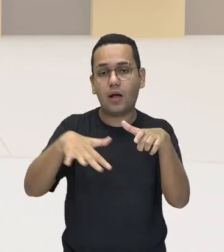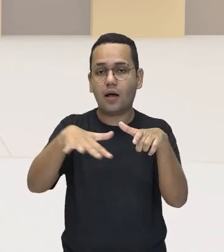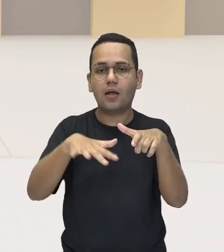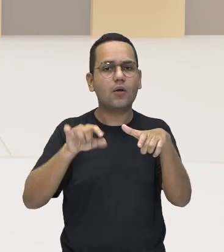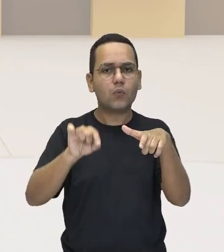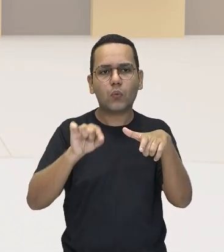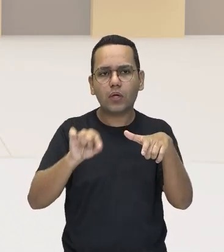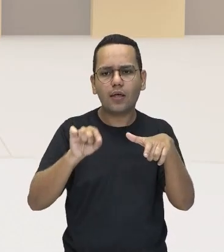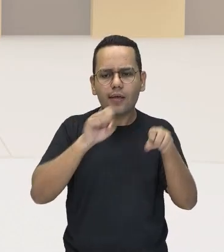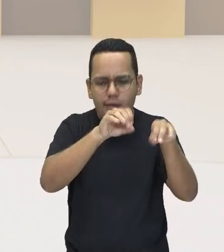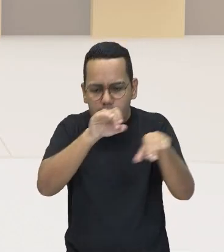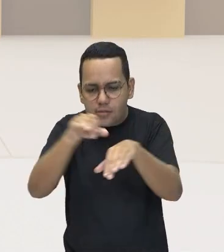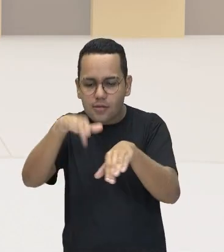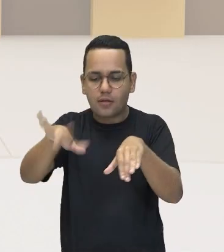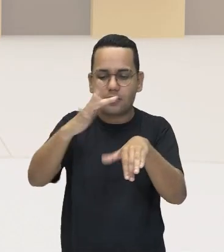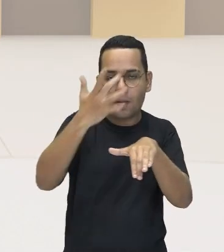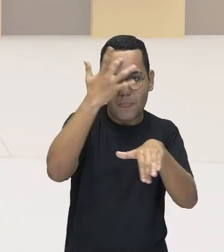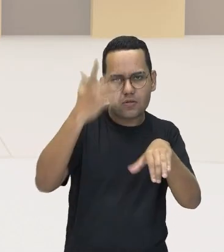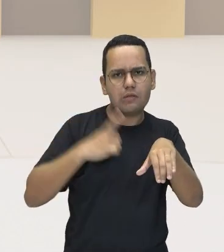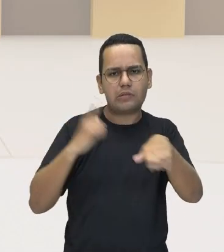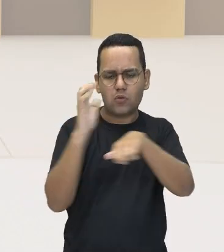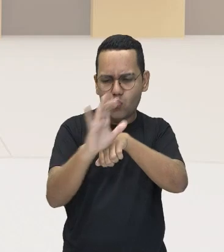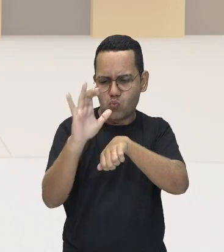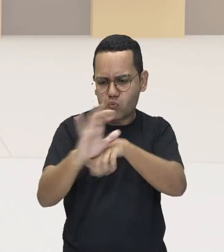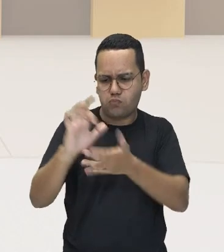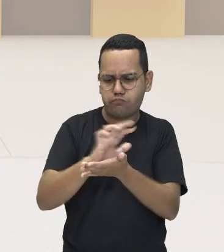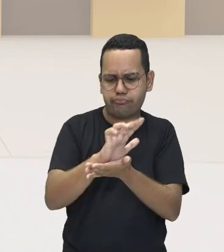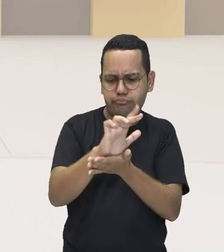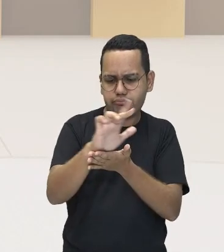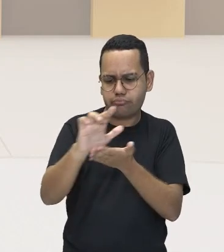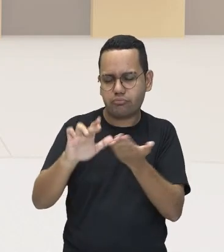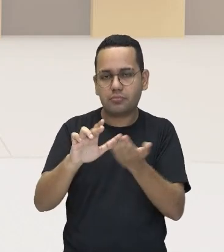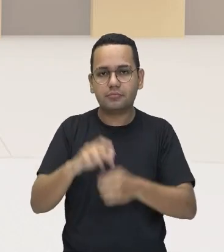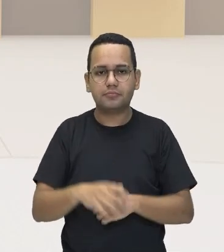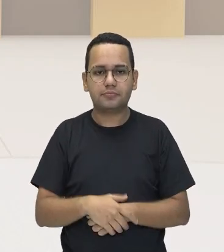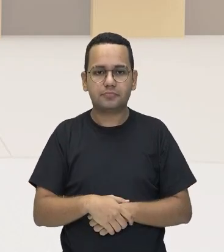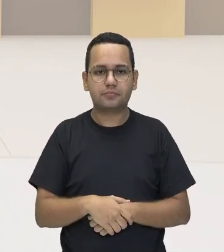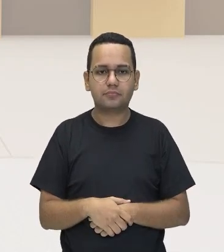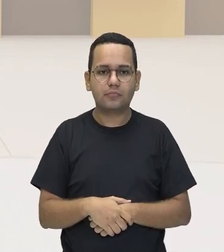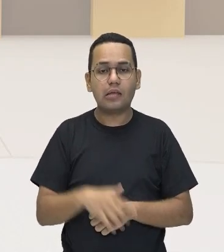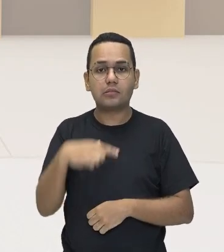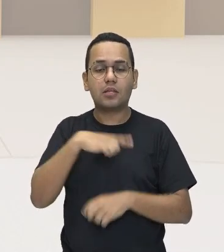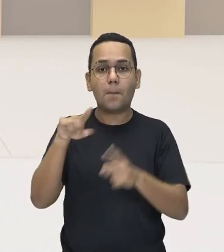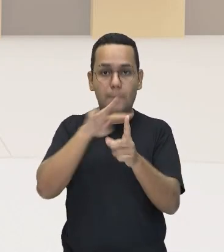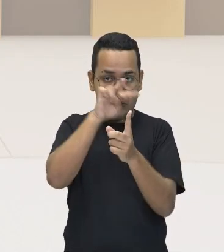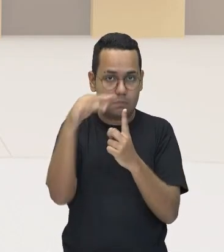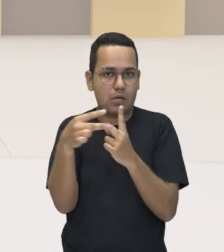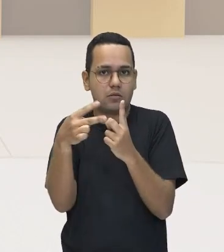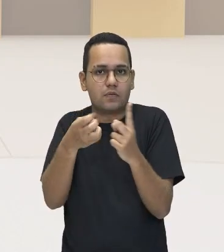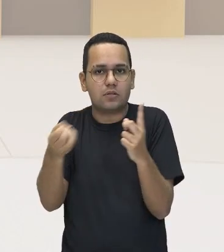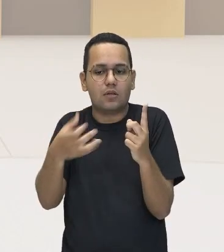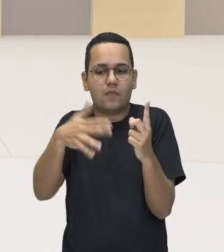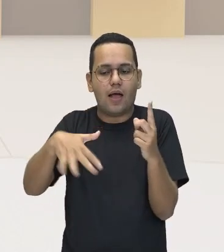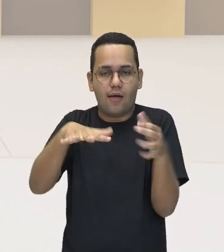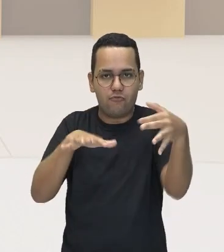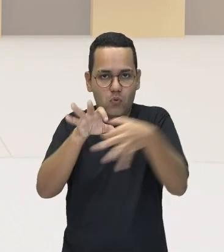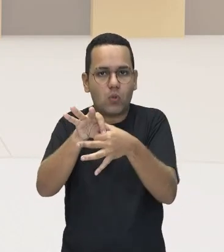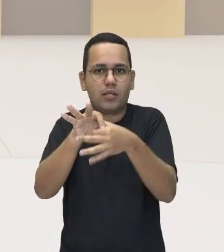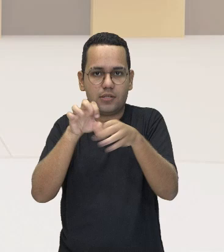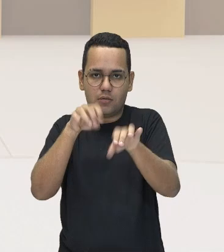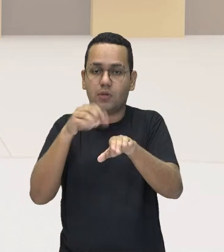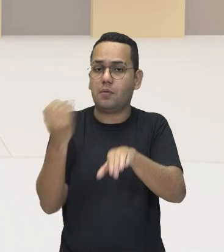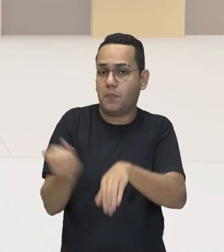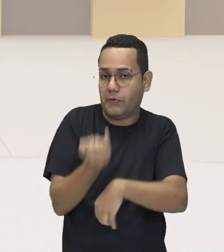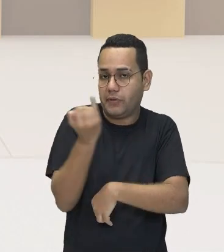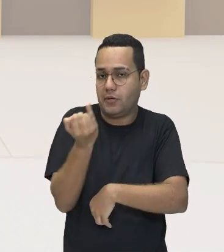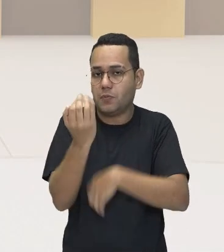pessoas, né? Trazendo cursos, mostrando coisas diferentes, né? Aliadas à educação também. Isso é super importante no desenvolvimento,